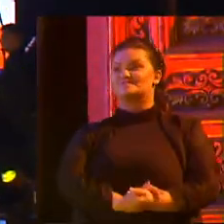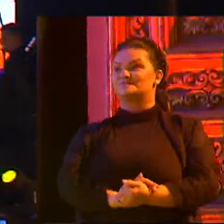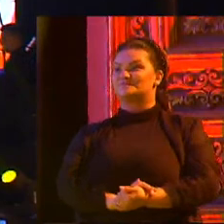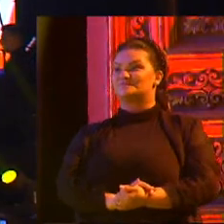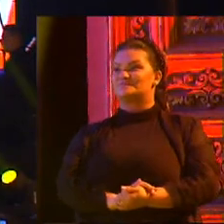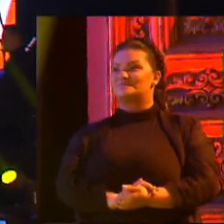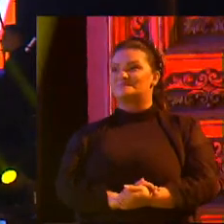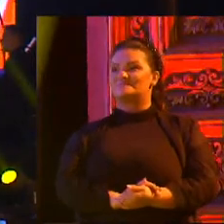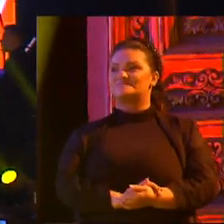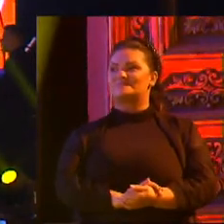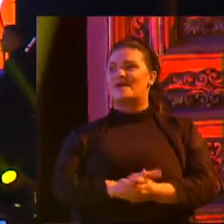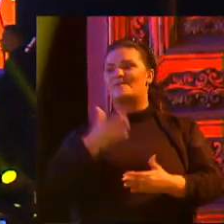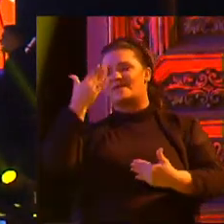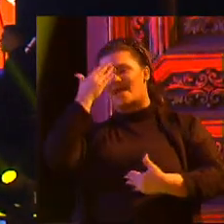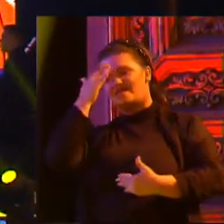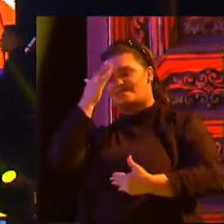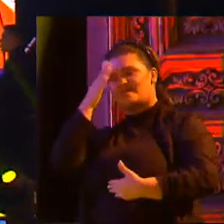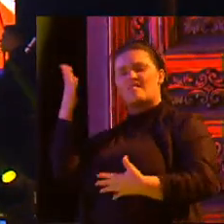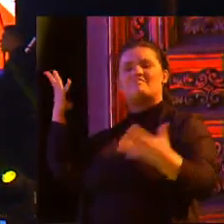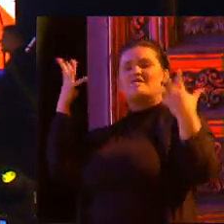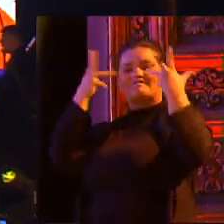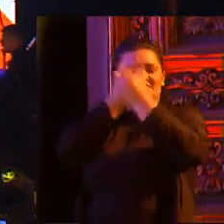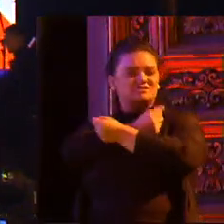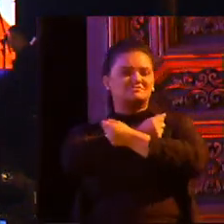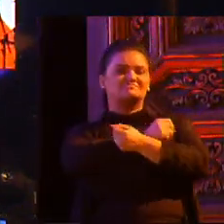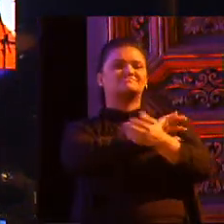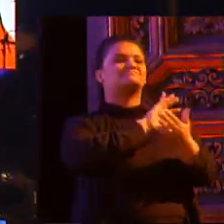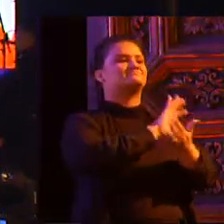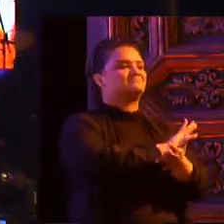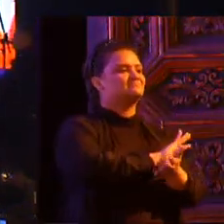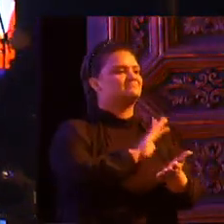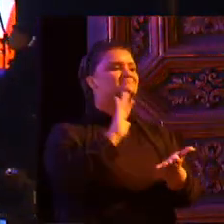Obrigadíssima, Ila, Felipe. Maravilhosos.